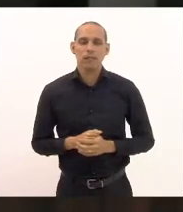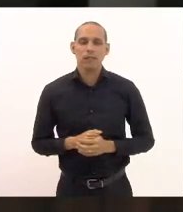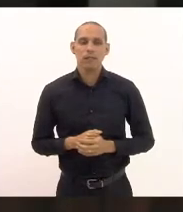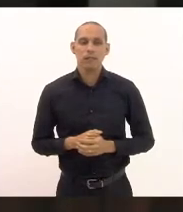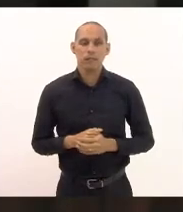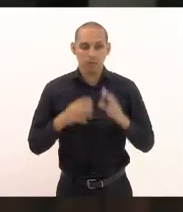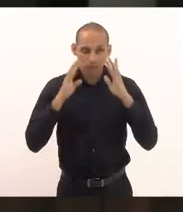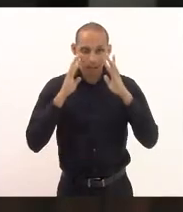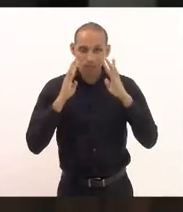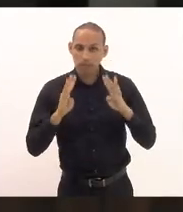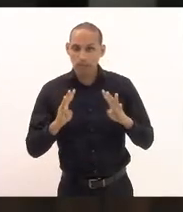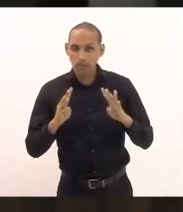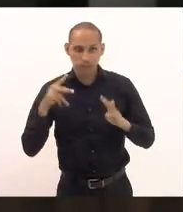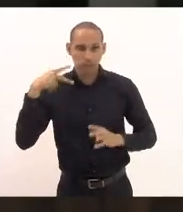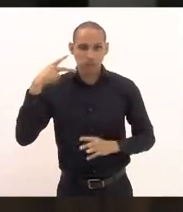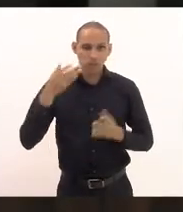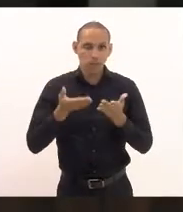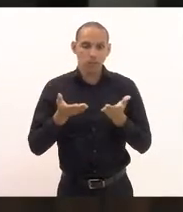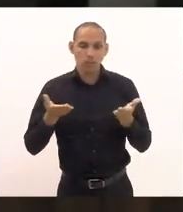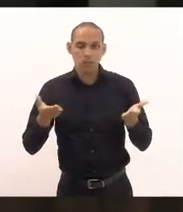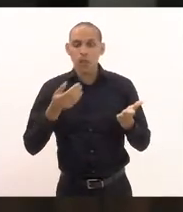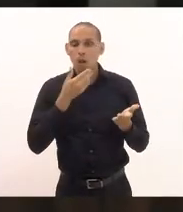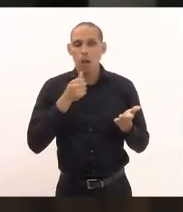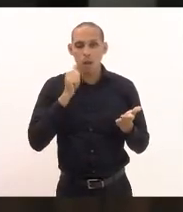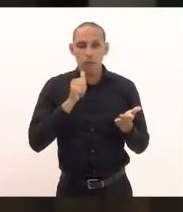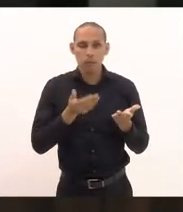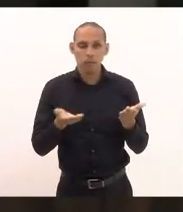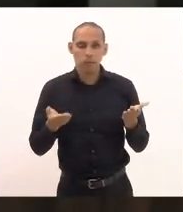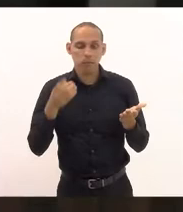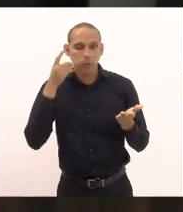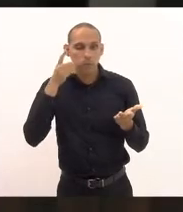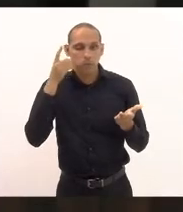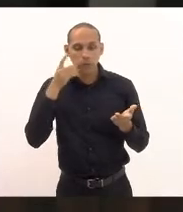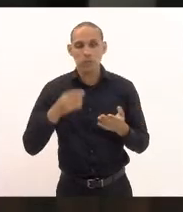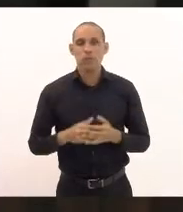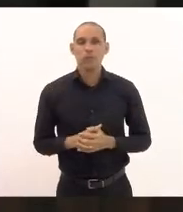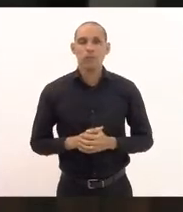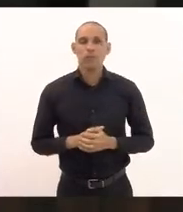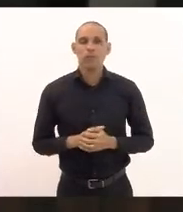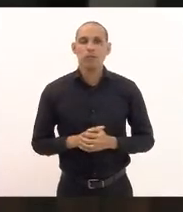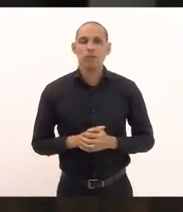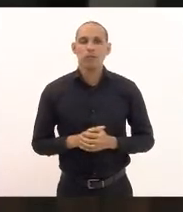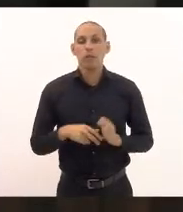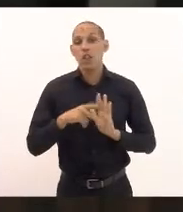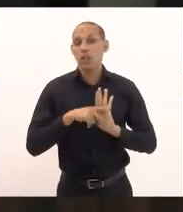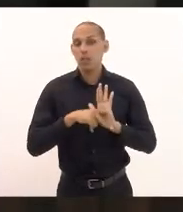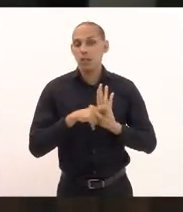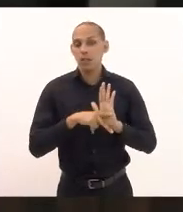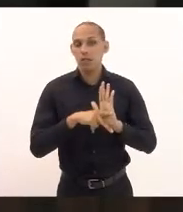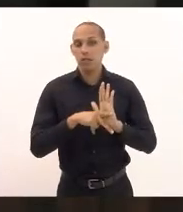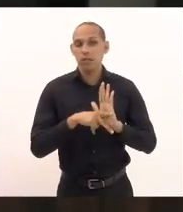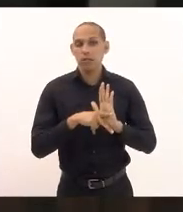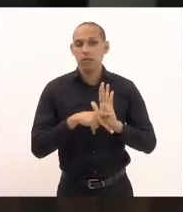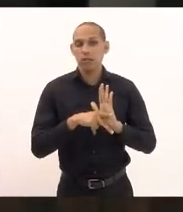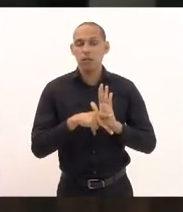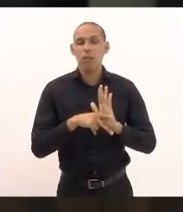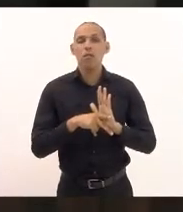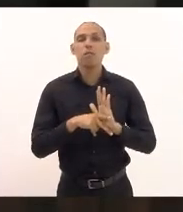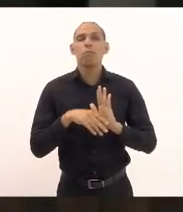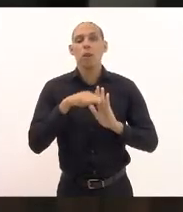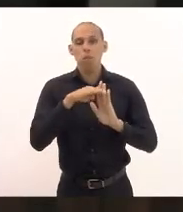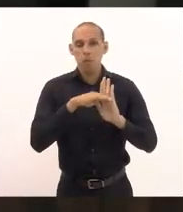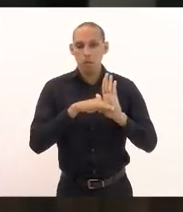Atenção, senhores parlamentares, deputadas e deputados, o projeto já está em procedimento